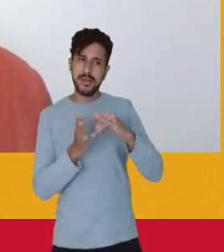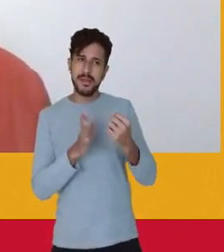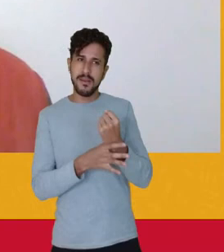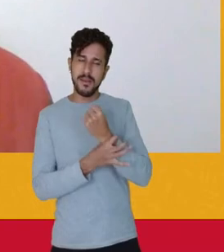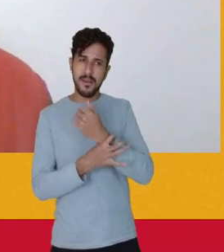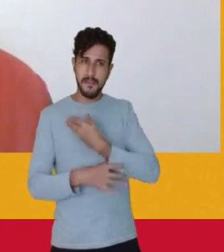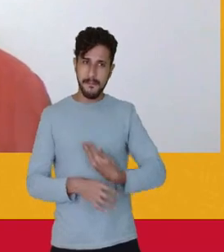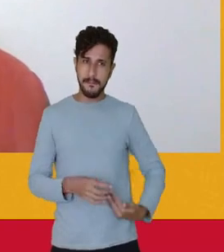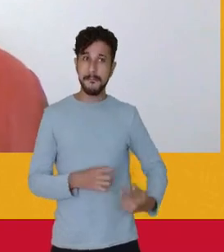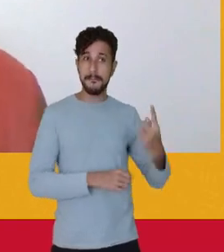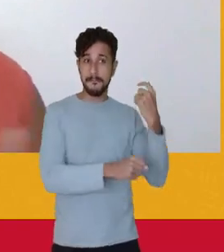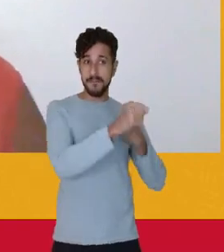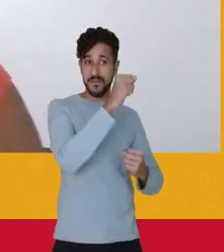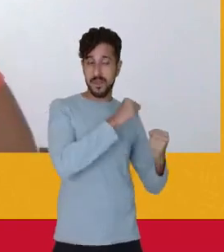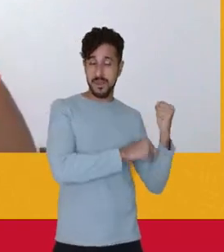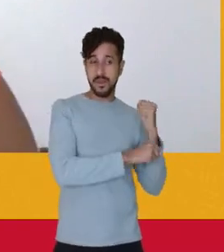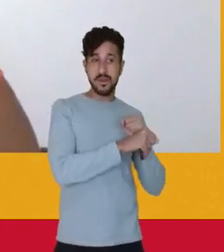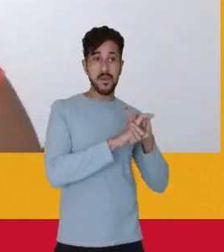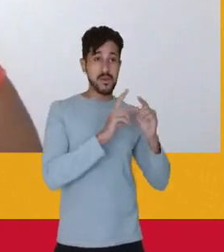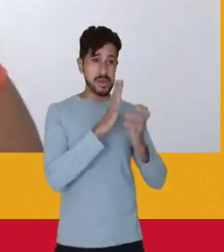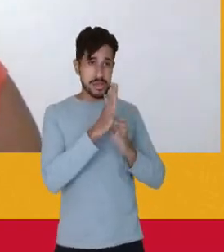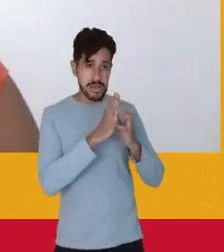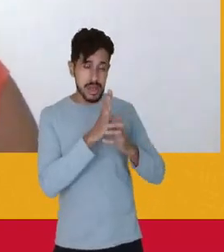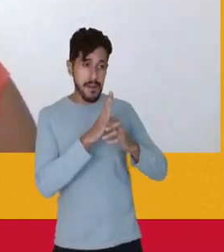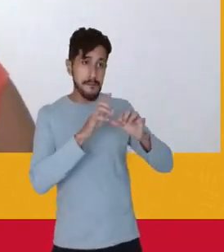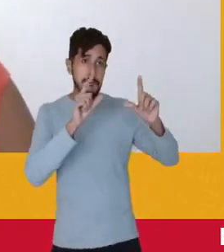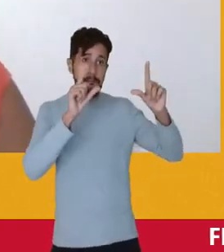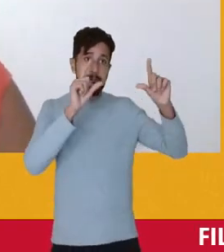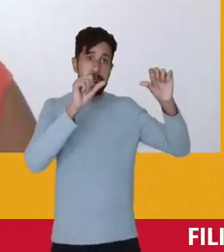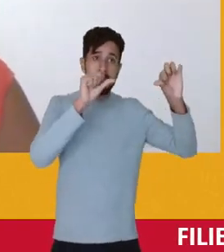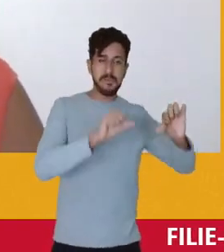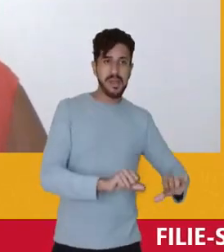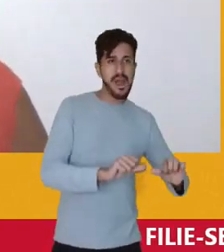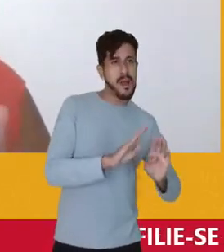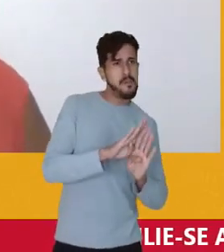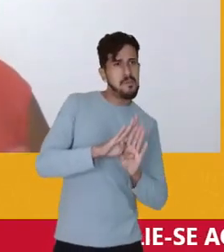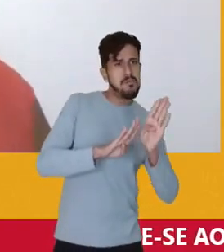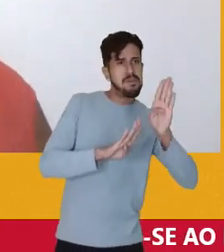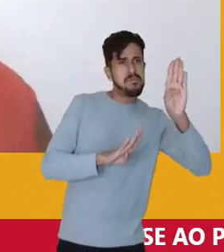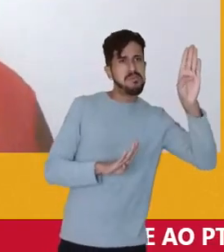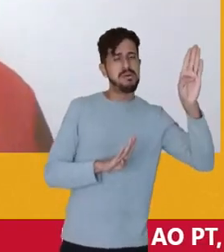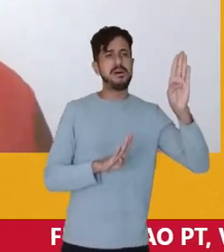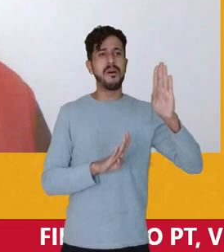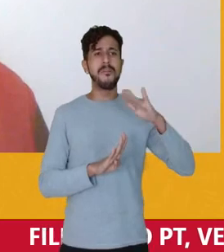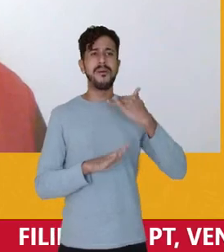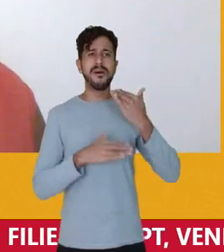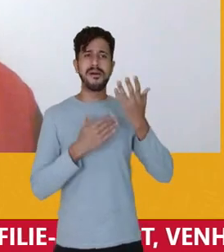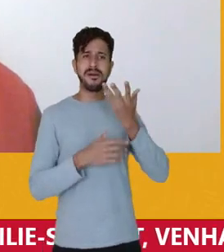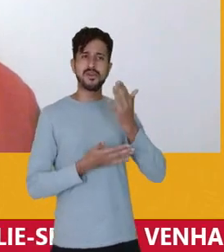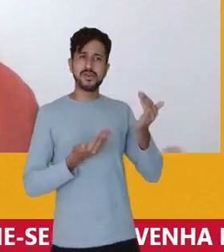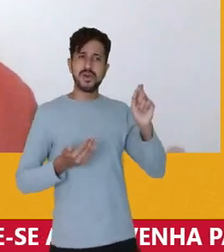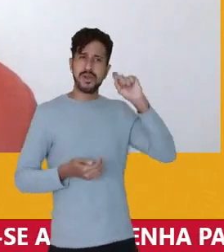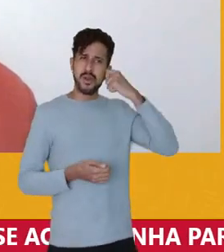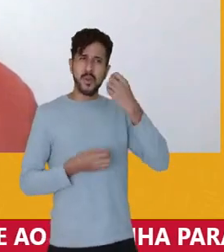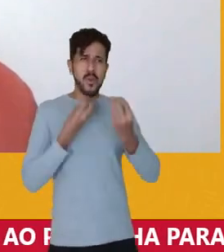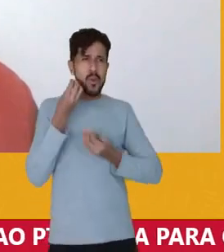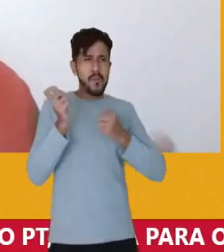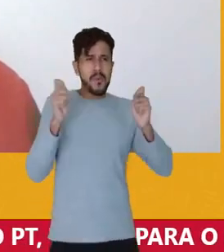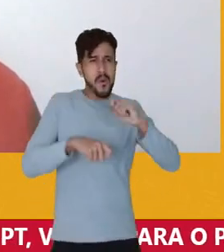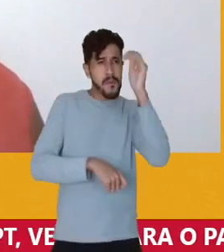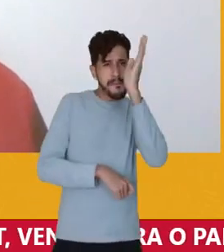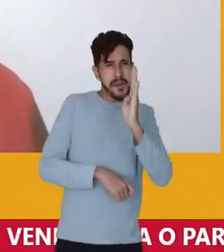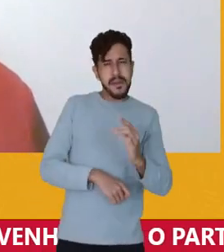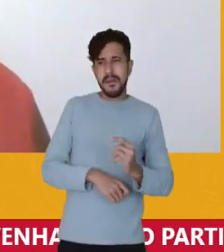Segurança Pública o ano passado. E os dados, eles pioraram, eles aumentaram. Então, assim, como é possível um Estado que se diz